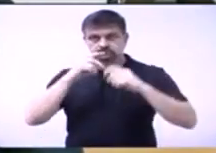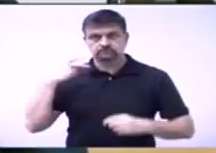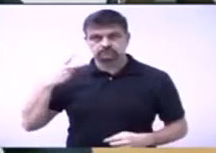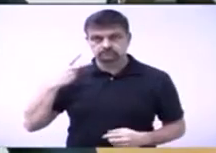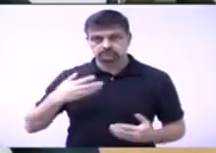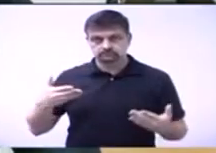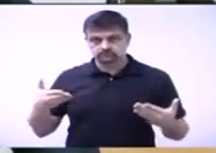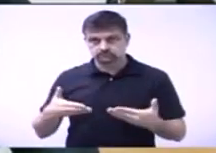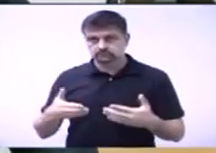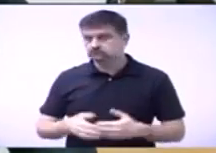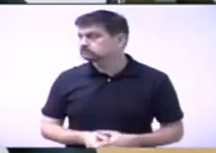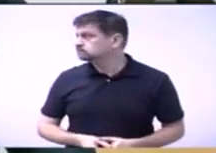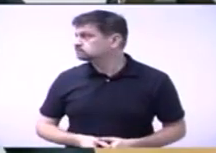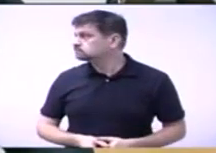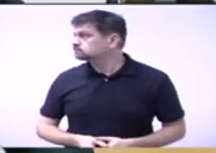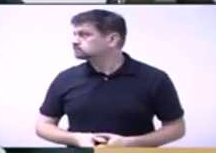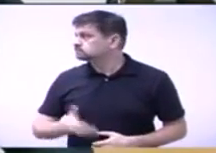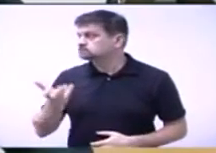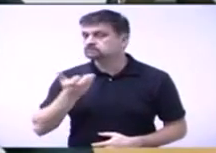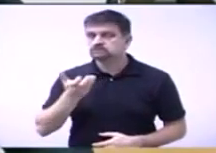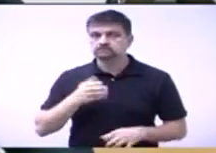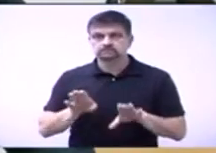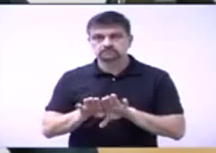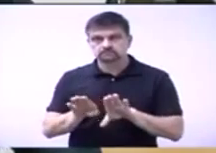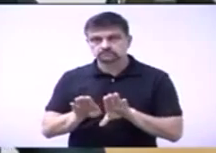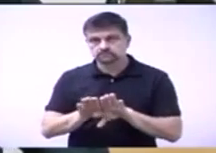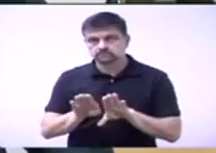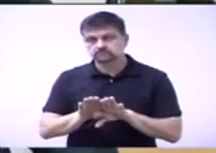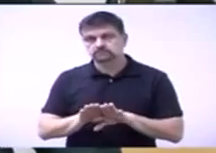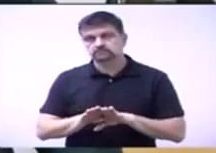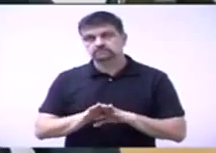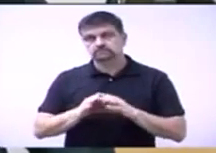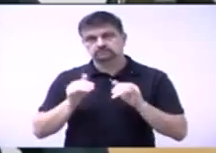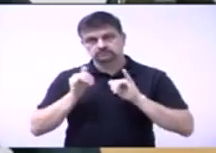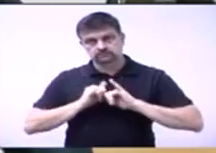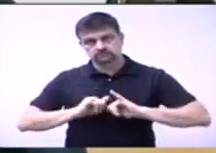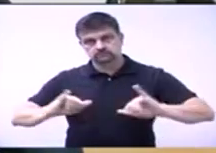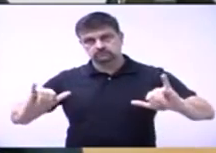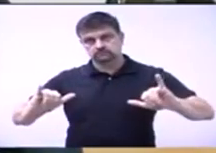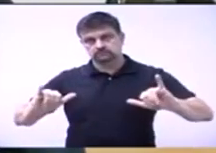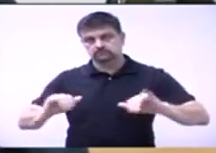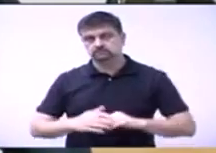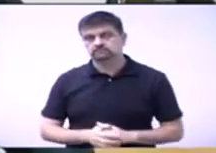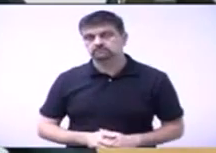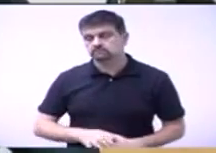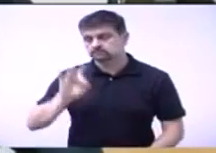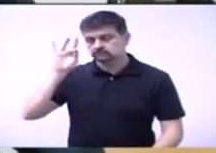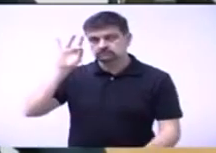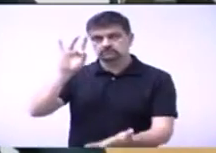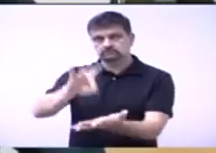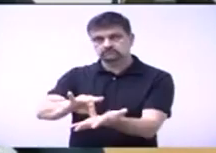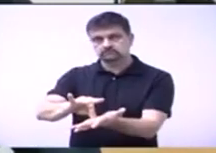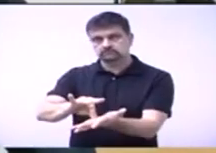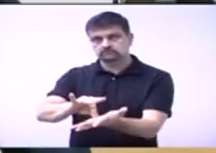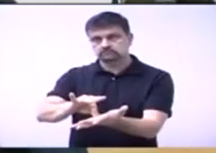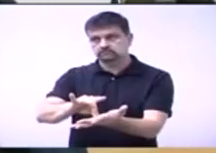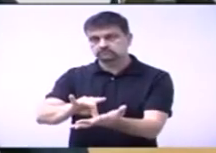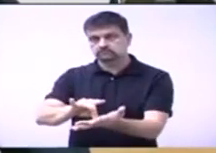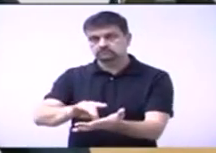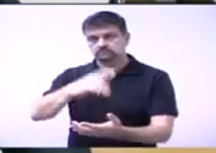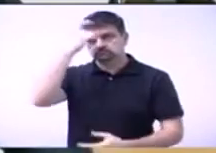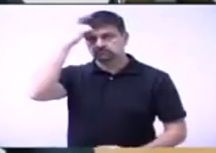No primeiro momento, senhor presidente, eu gostaria de também comunicar oficialmente